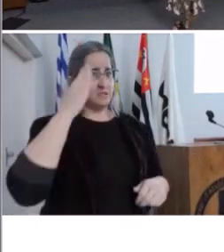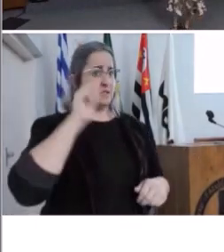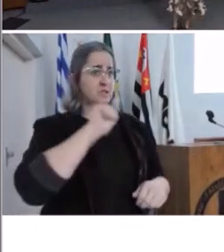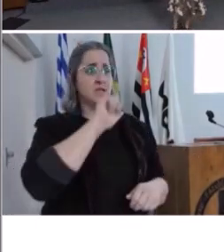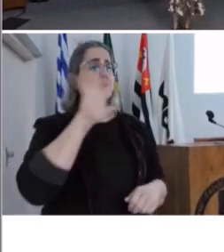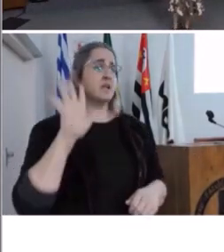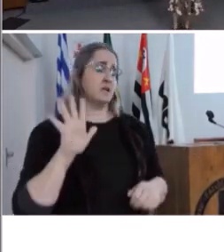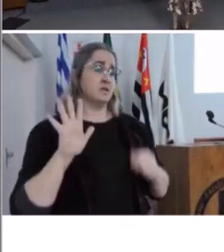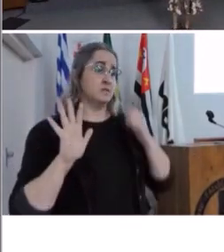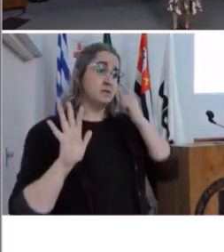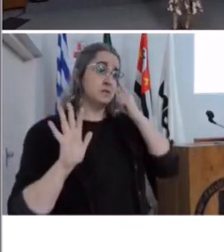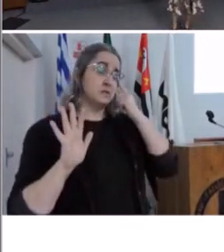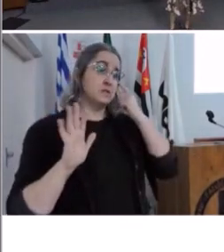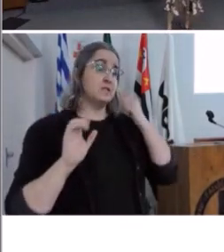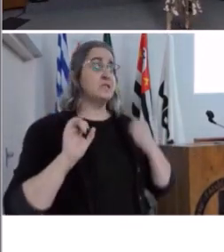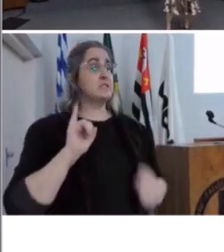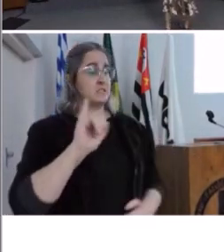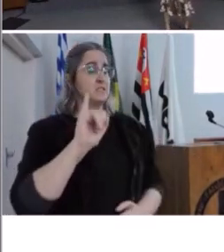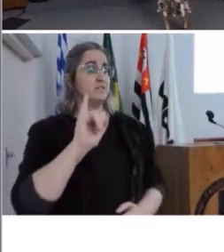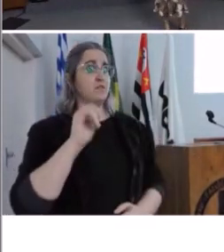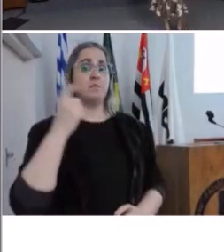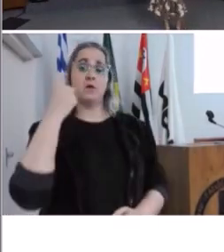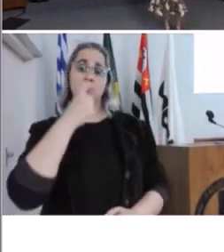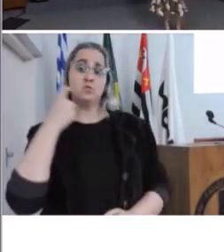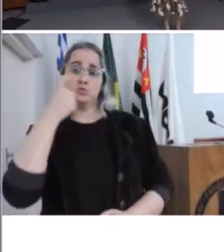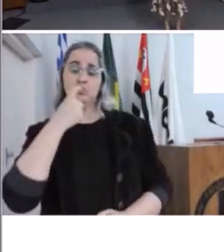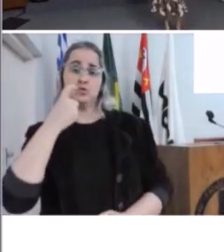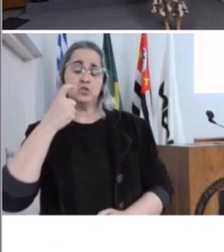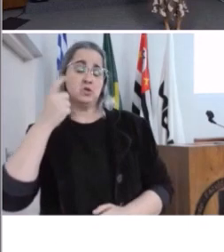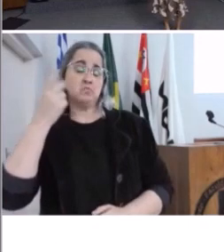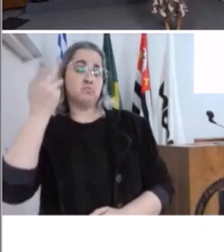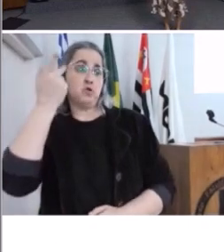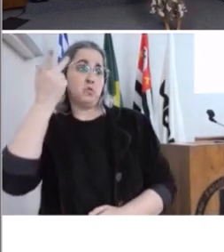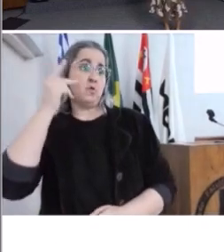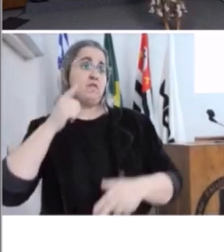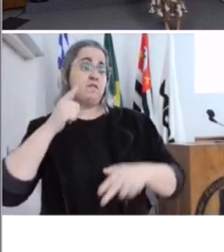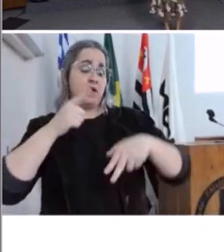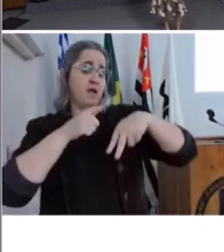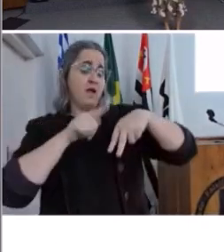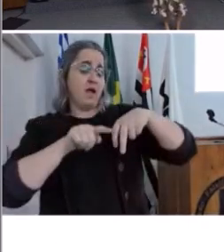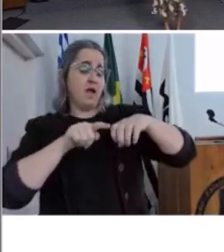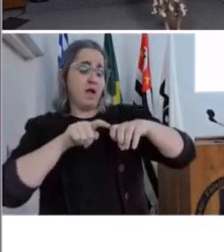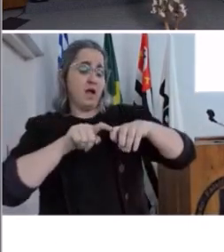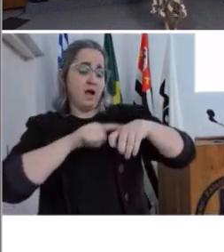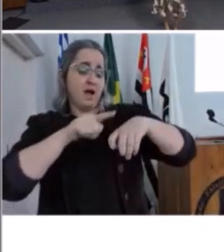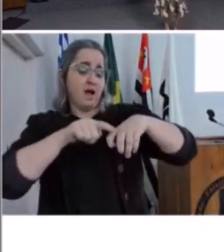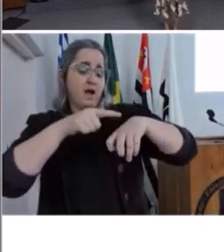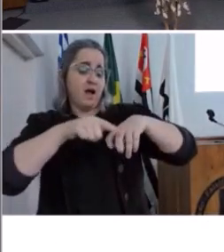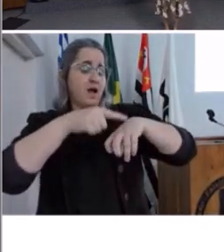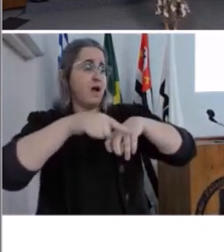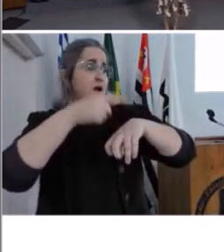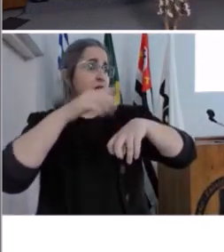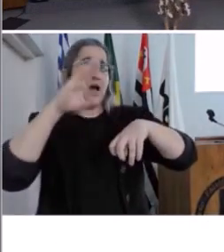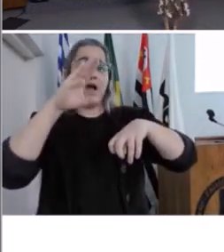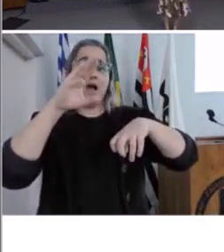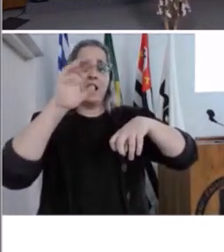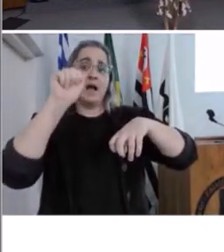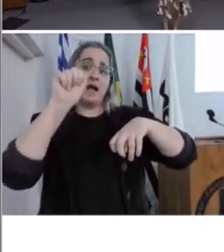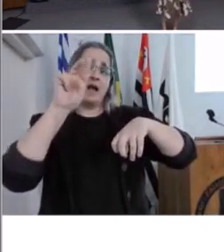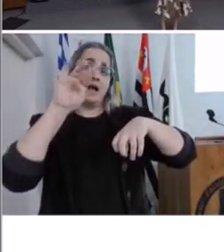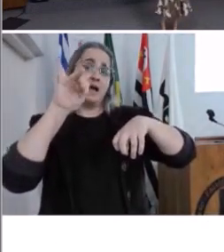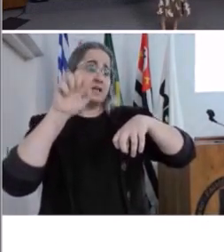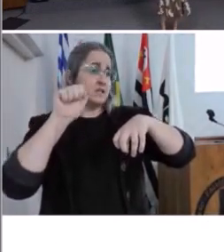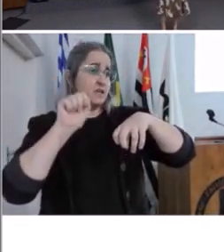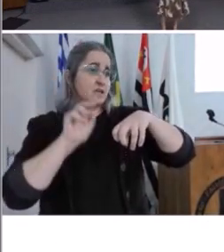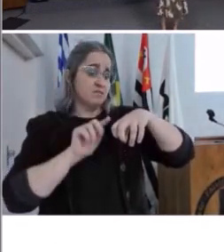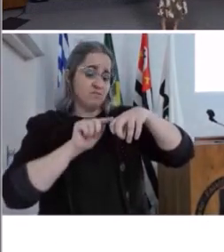bucal e o elemento dentário. Se você vai na odontologia clássica, vai fazer uma raspagem, polimento, vecare e o revoar e fala assim, olha, vamos fazer